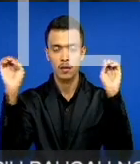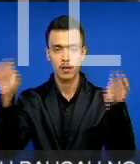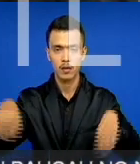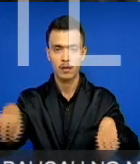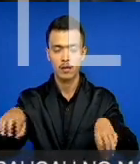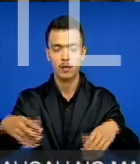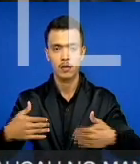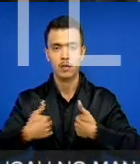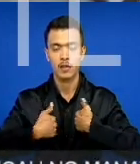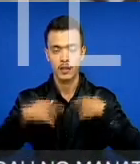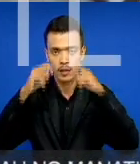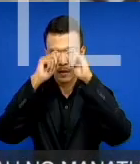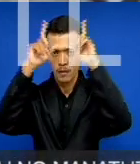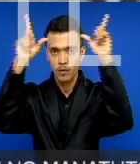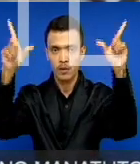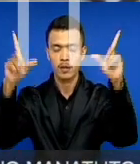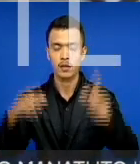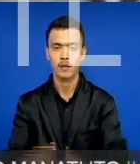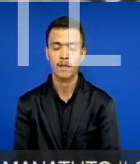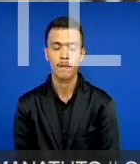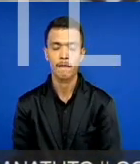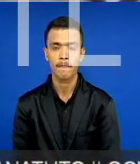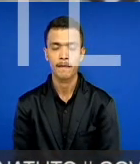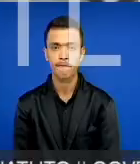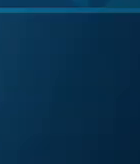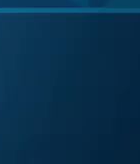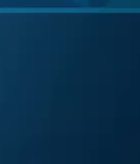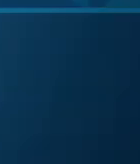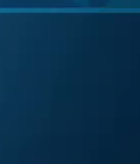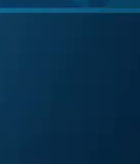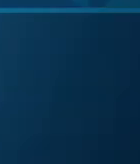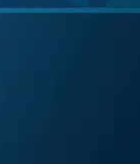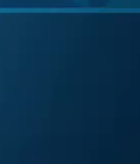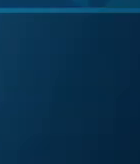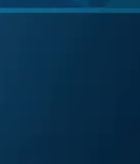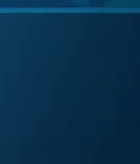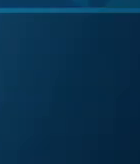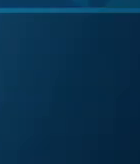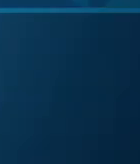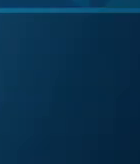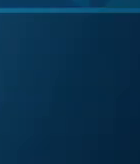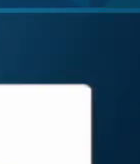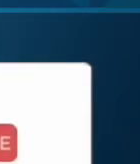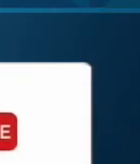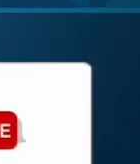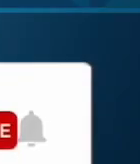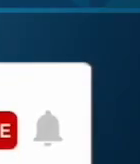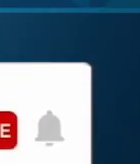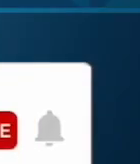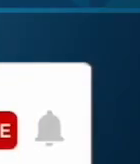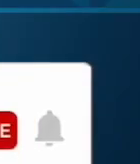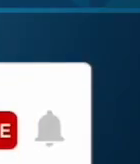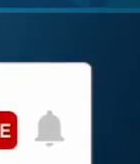Leste. Aliança Nunes, Jerônimo Mauno ba RTTL. Ato retang informação factuais no